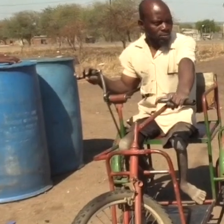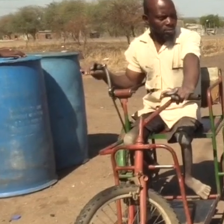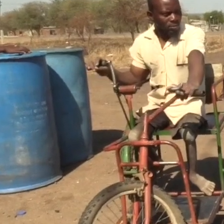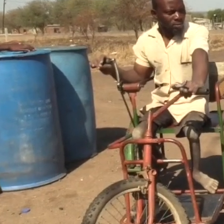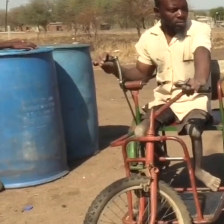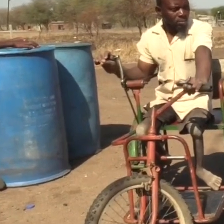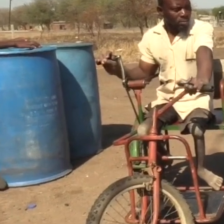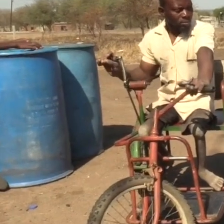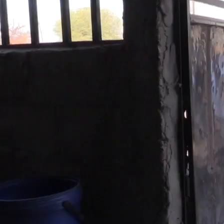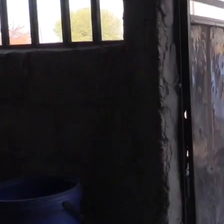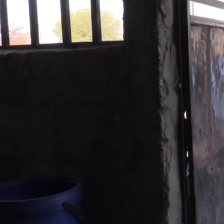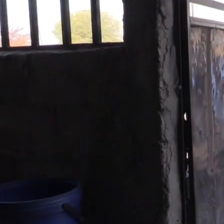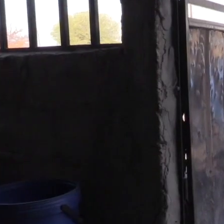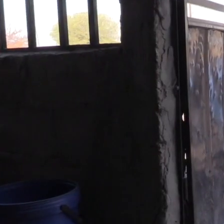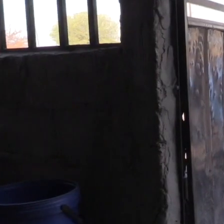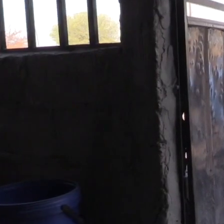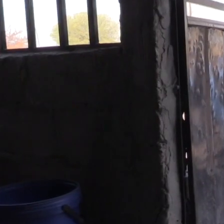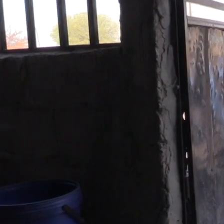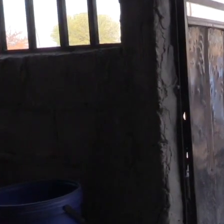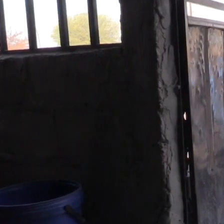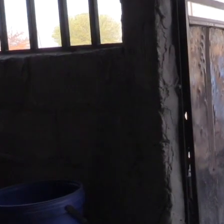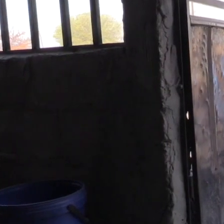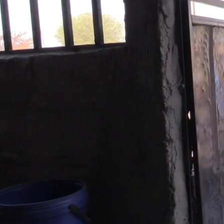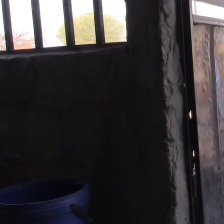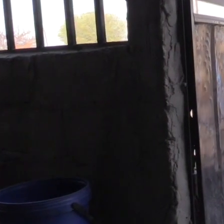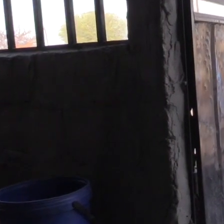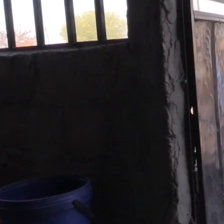aí e